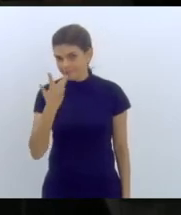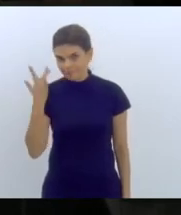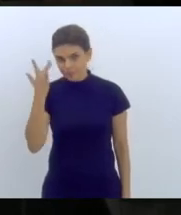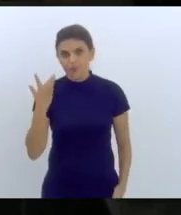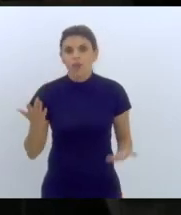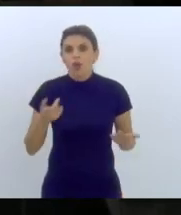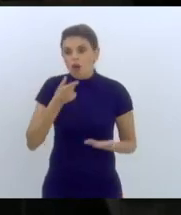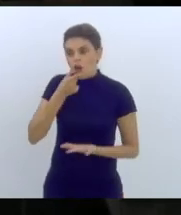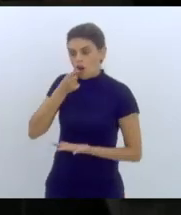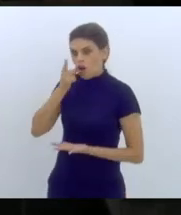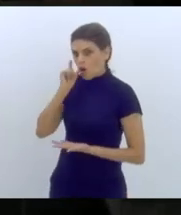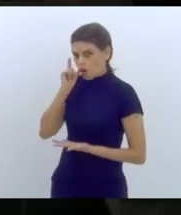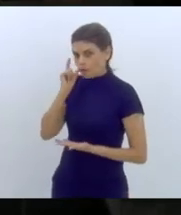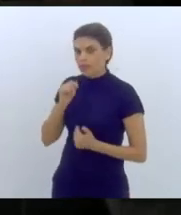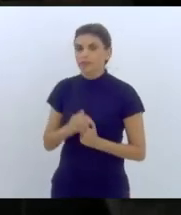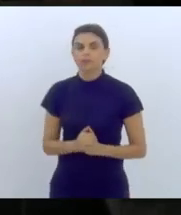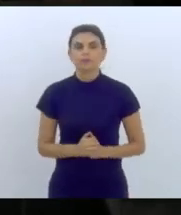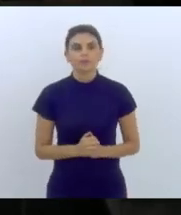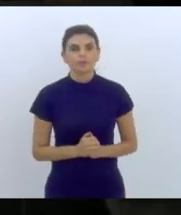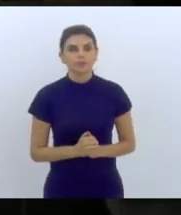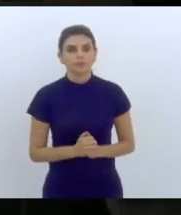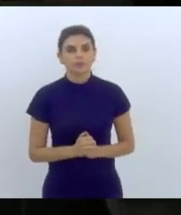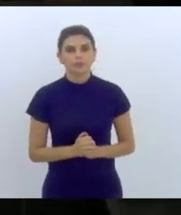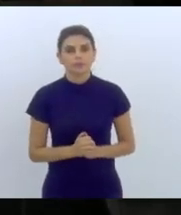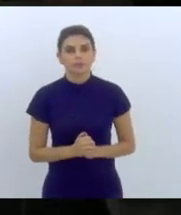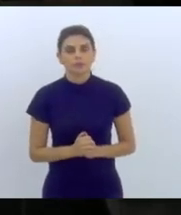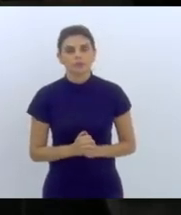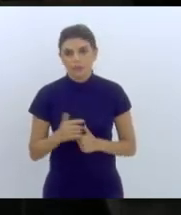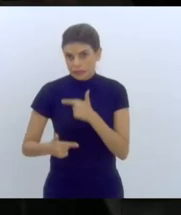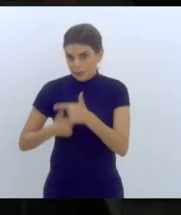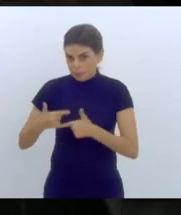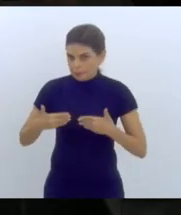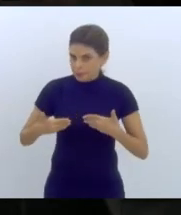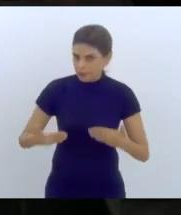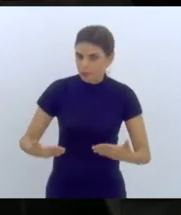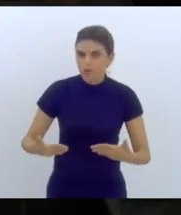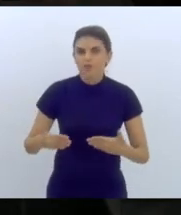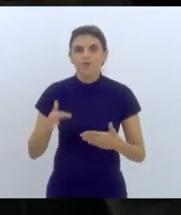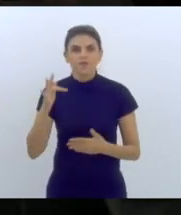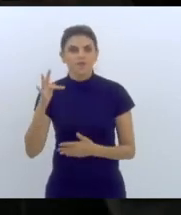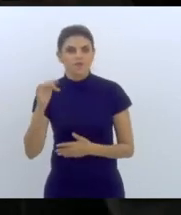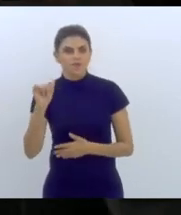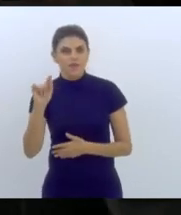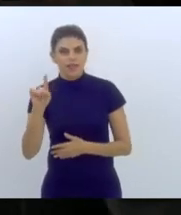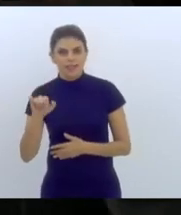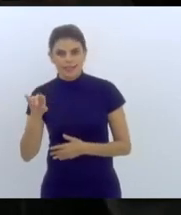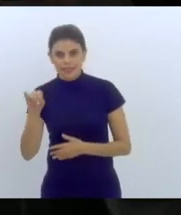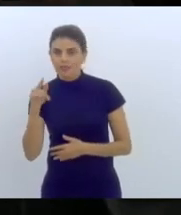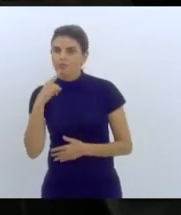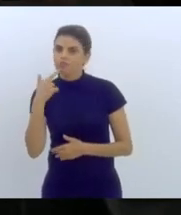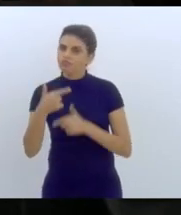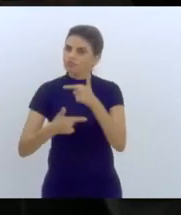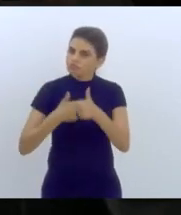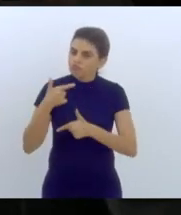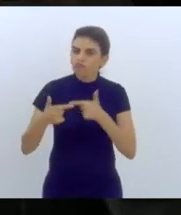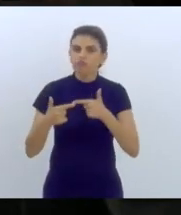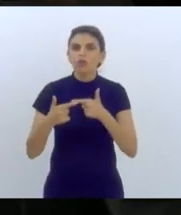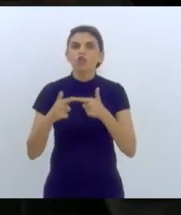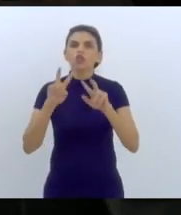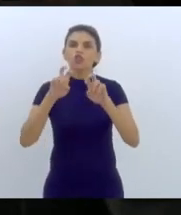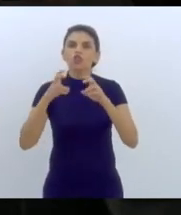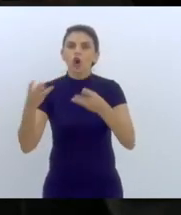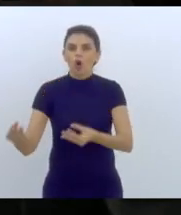de ontem, quando ele recebeu a Frente Parlamentar do